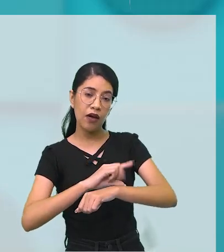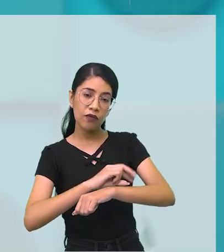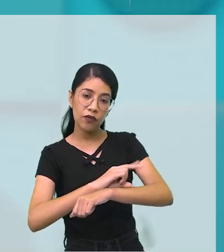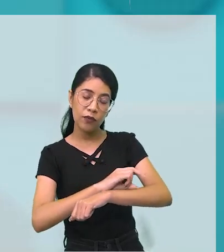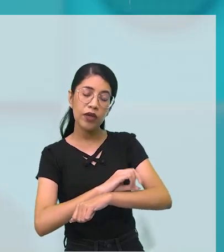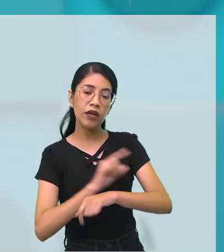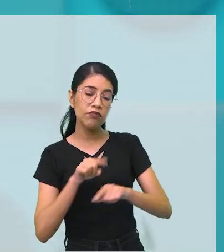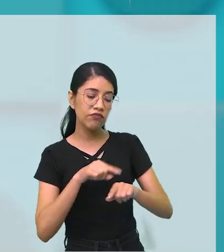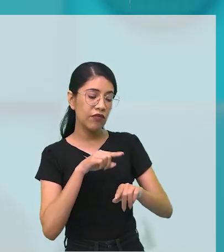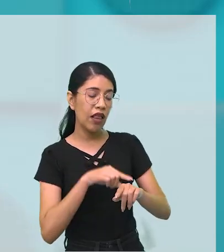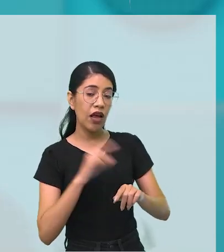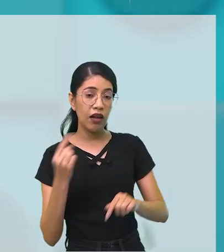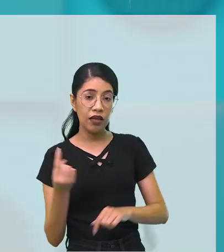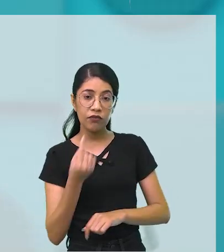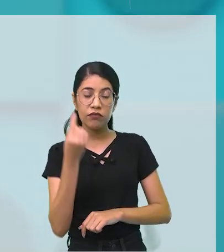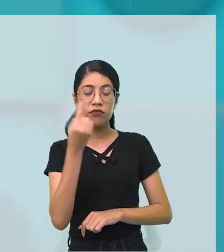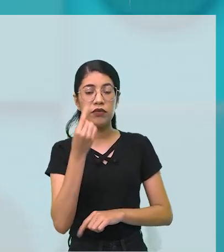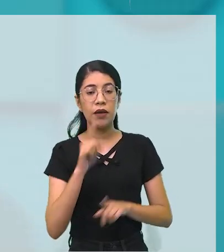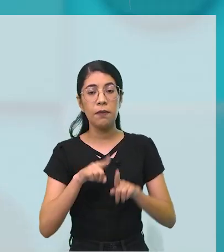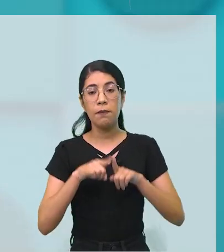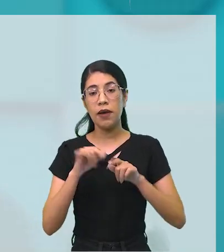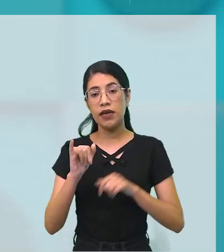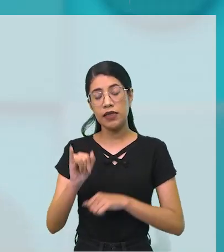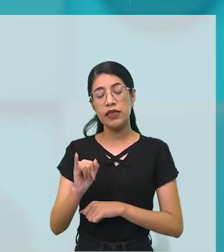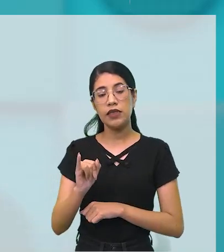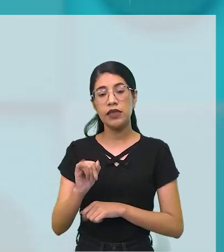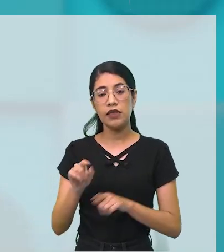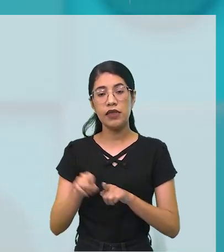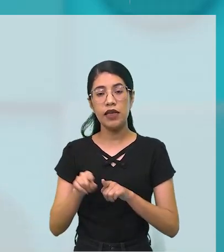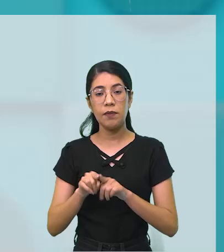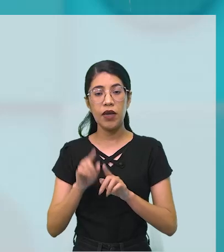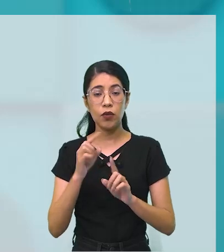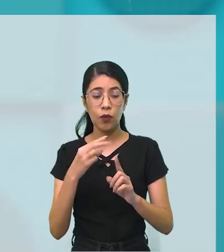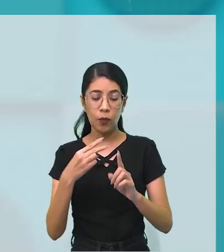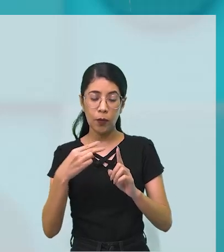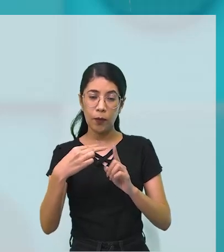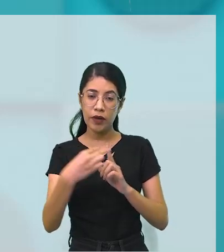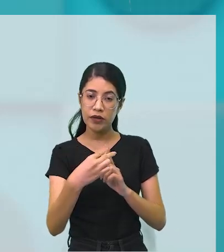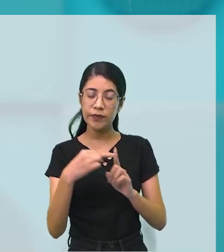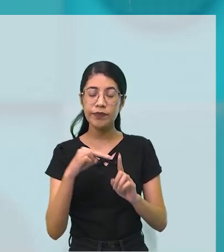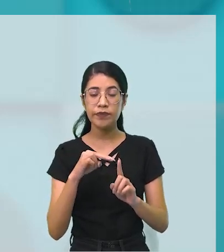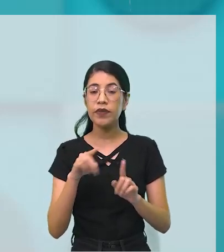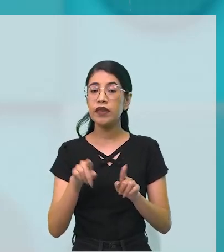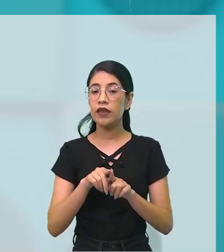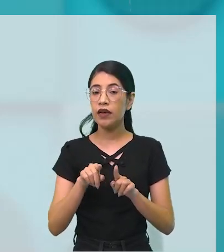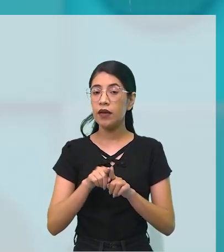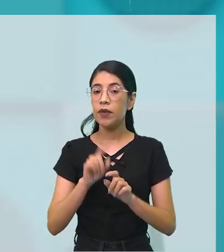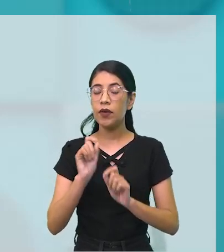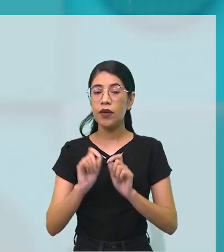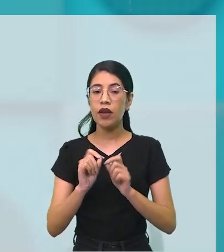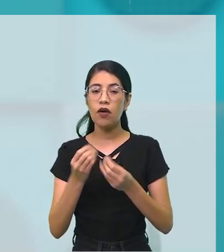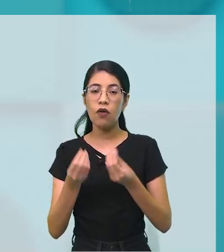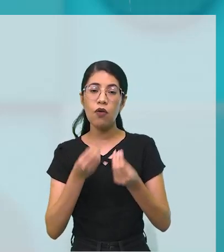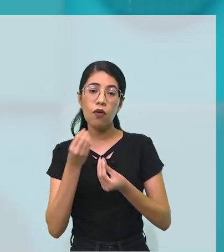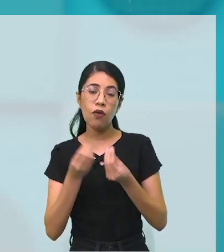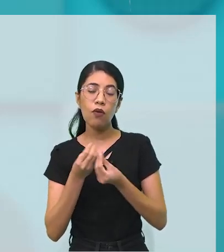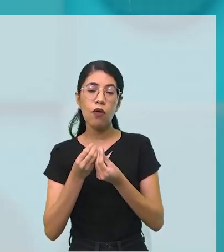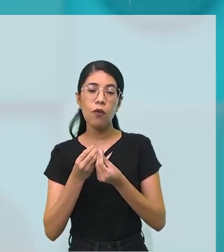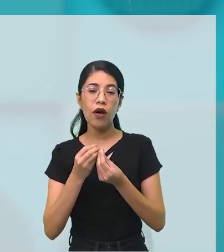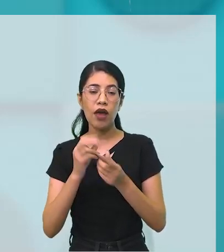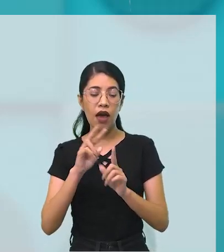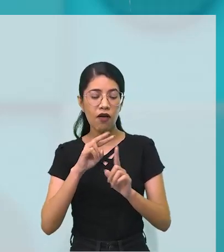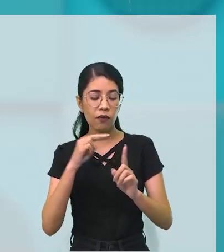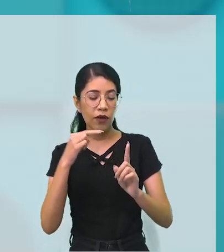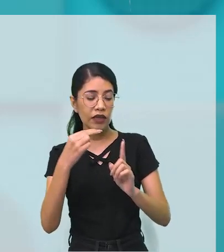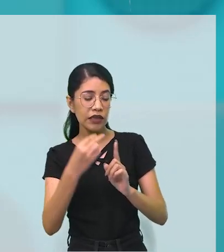né, vai achar ele grandão. E se a gente for pegar a questão do pontinho de vista, fala também sobre a visão dele, o ponto de